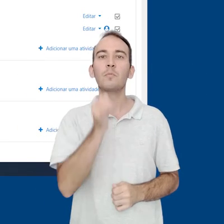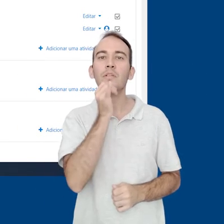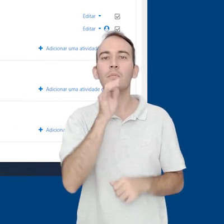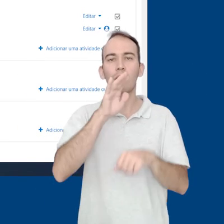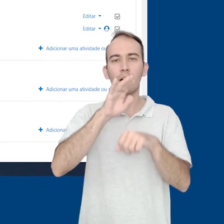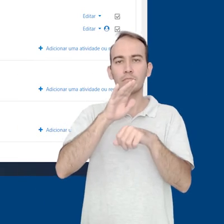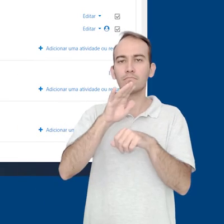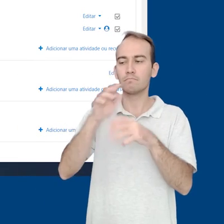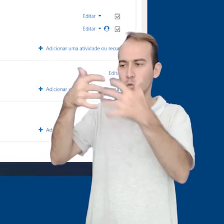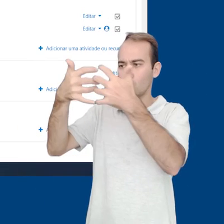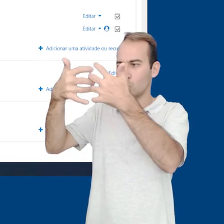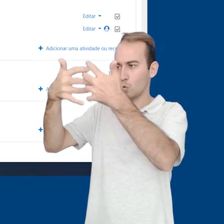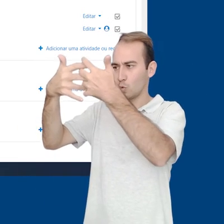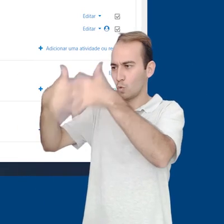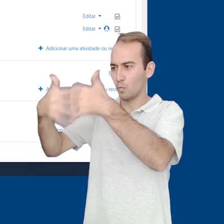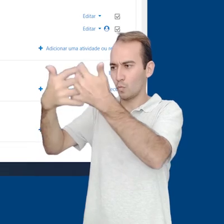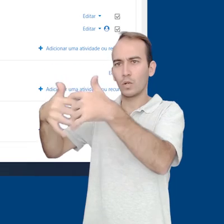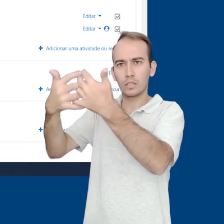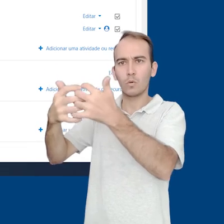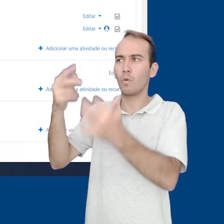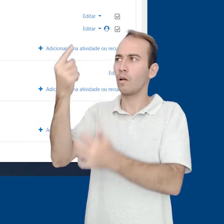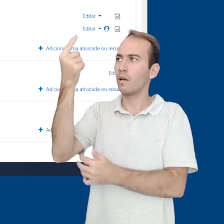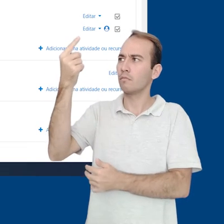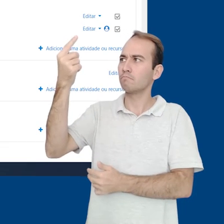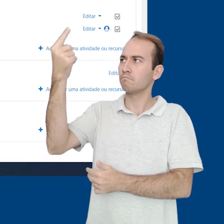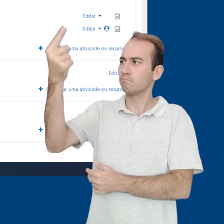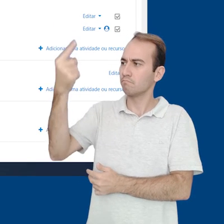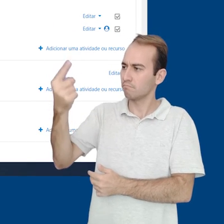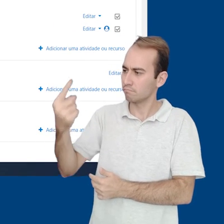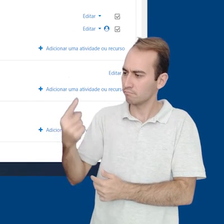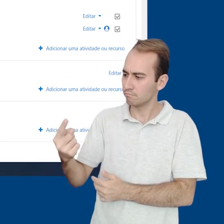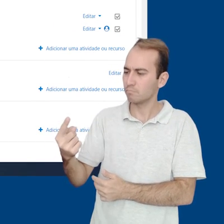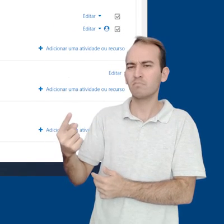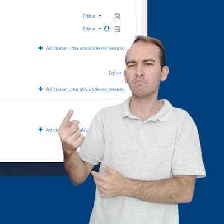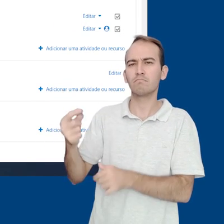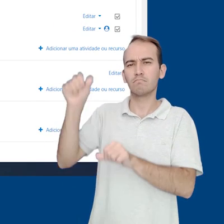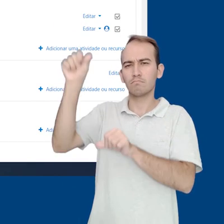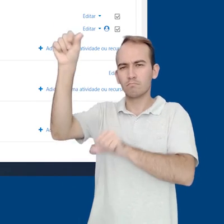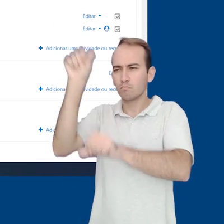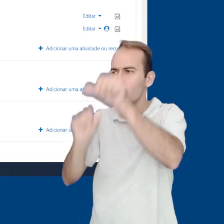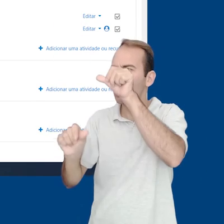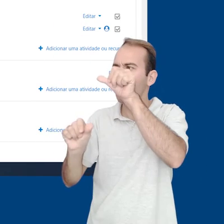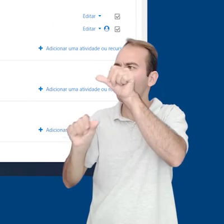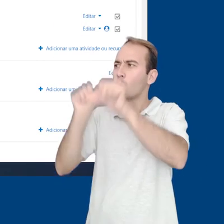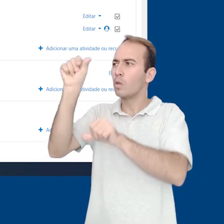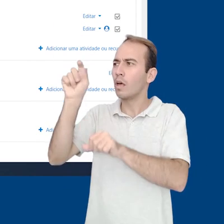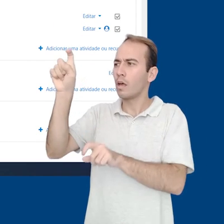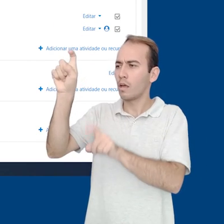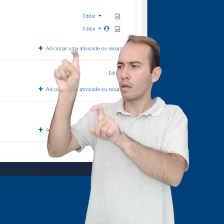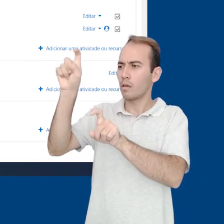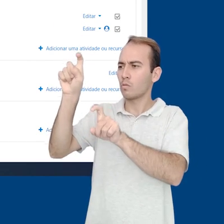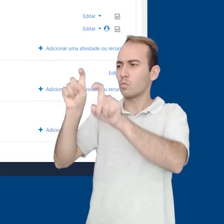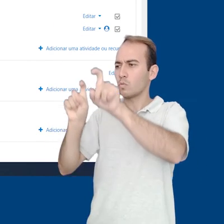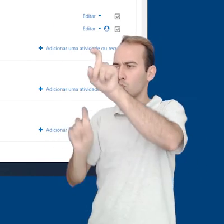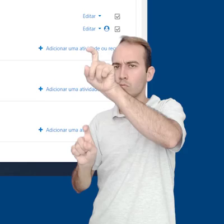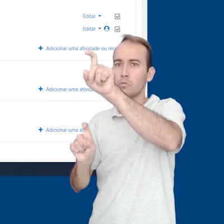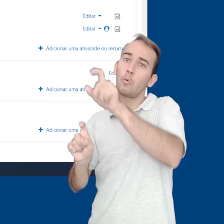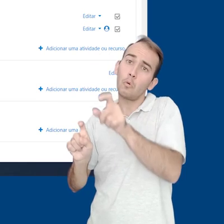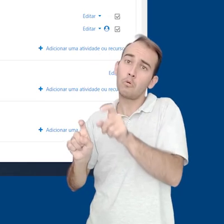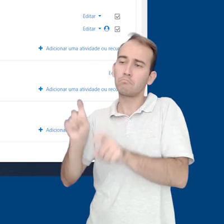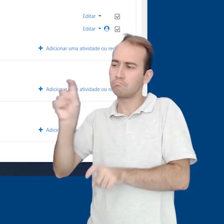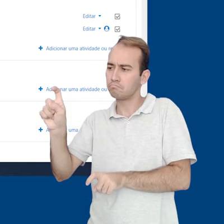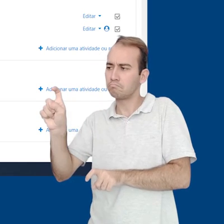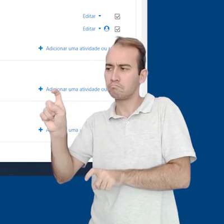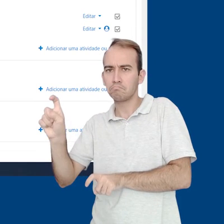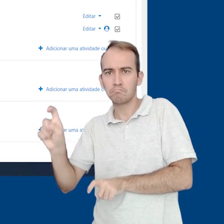itens de configuração. Então, se eu quiser fazer alterações, eu posso clicar aqui. Eu posso mover esse item para a direita